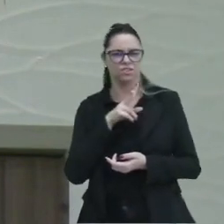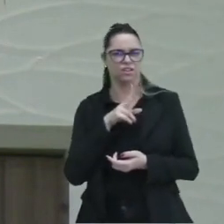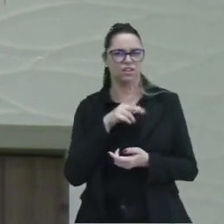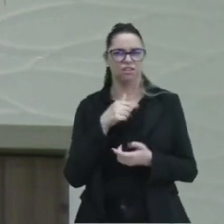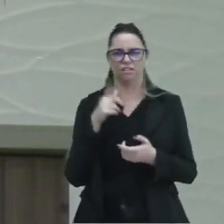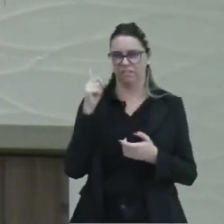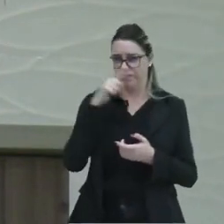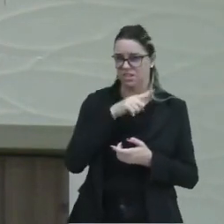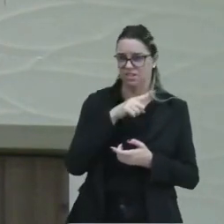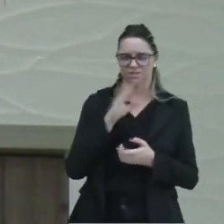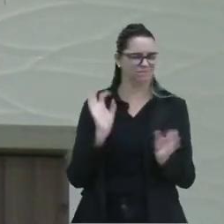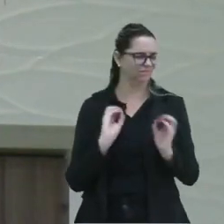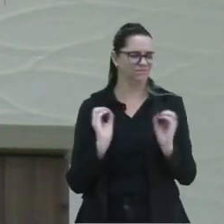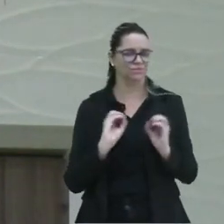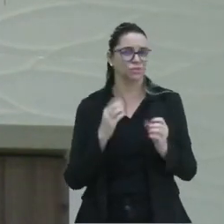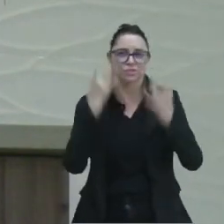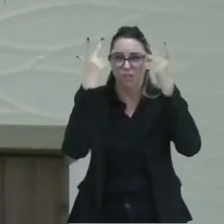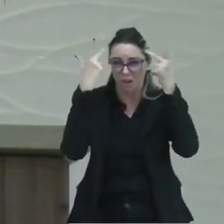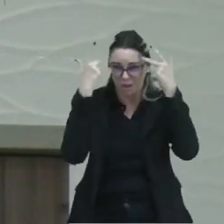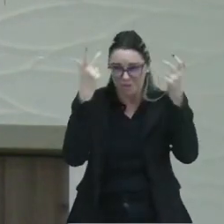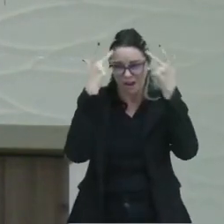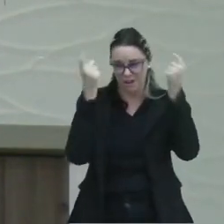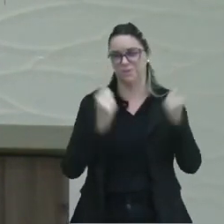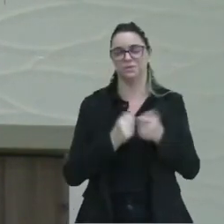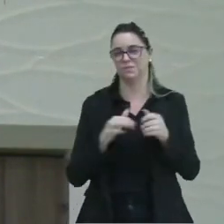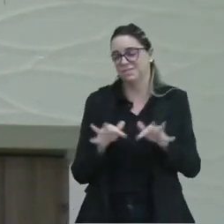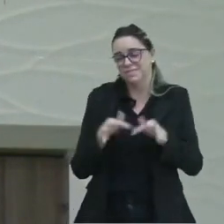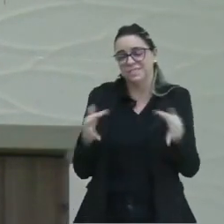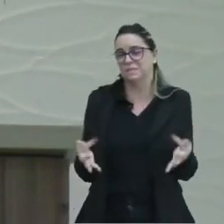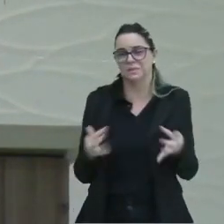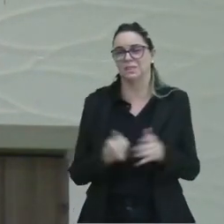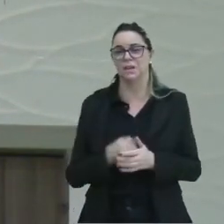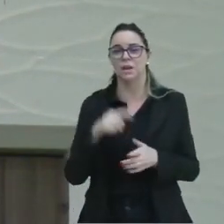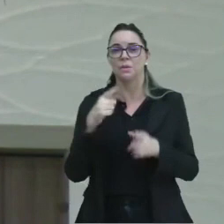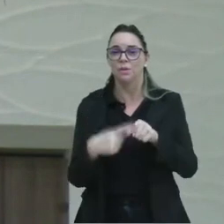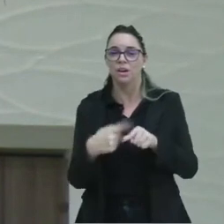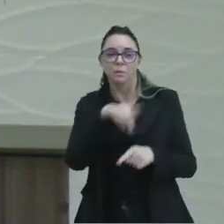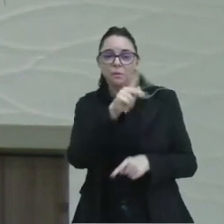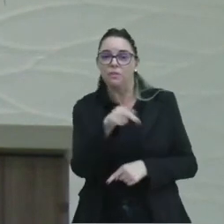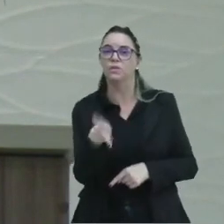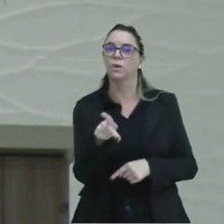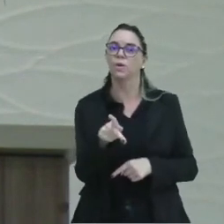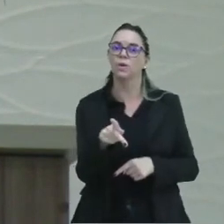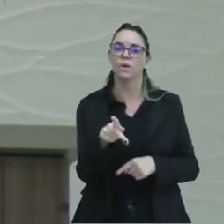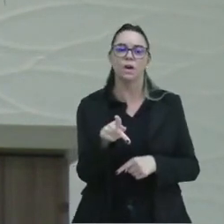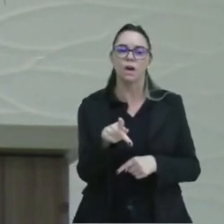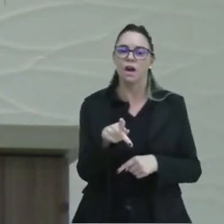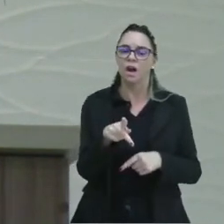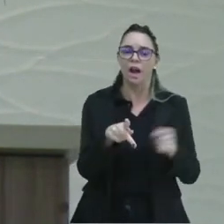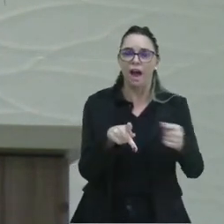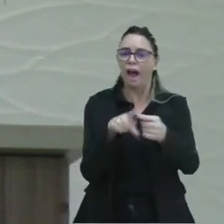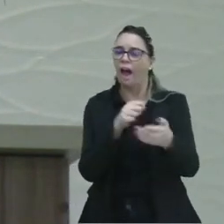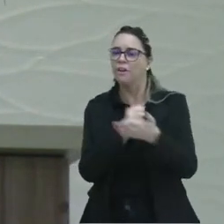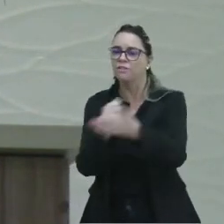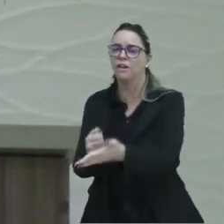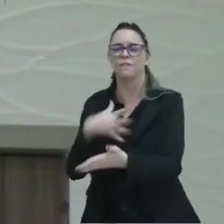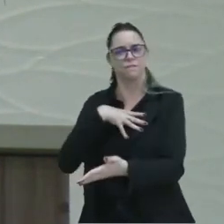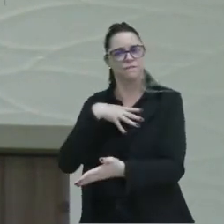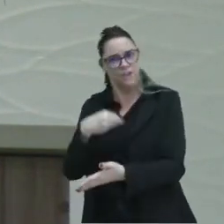os professores. A gente está lidando com um professor, quem educa os nossos filhos, os filhos do povo de São Bento do Una.